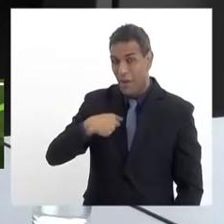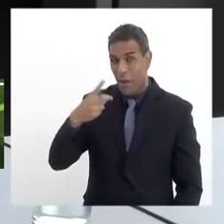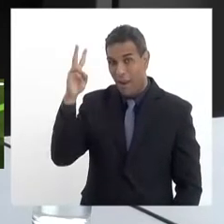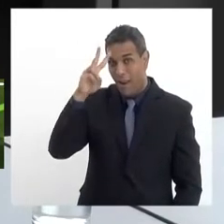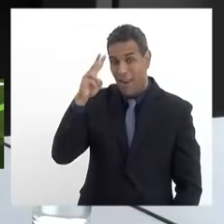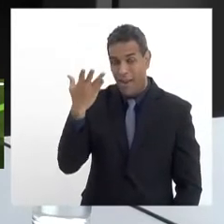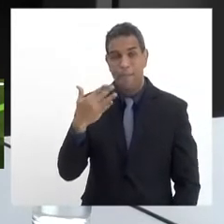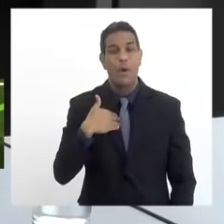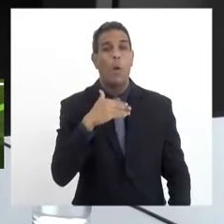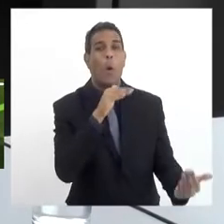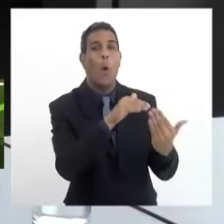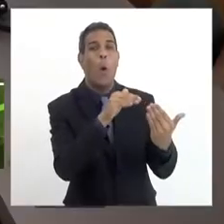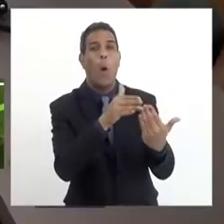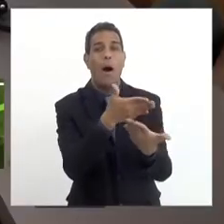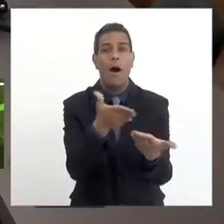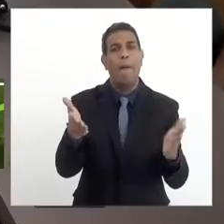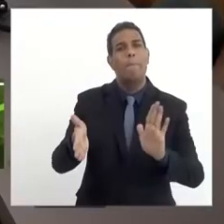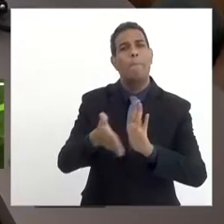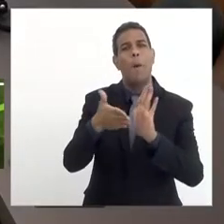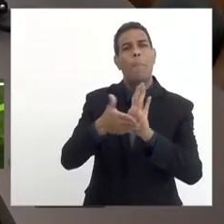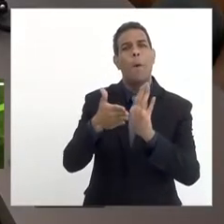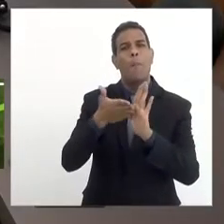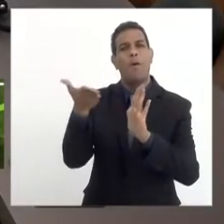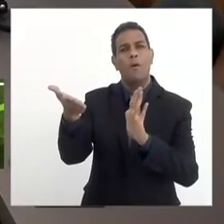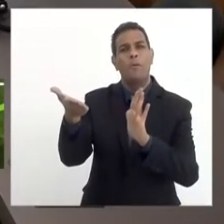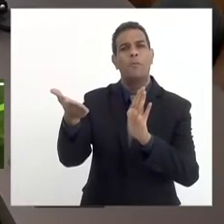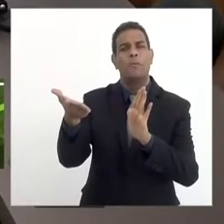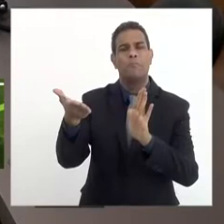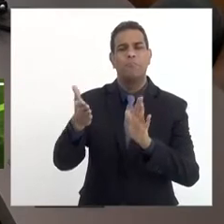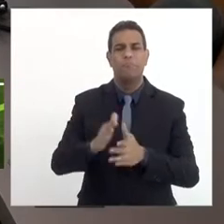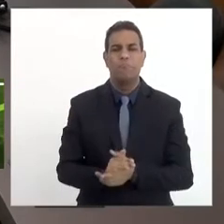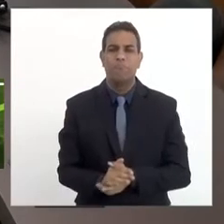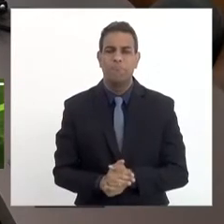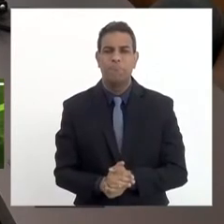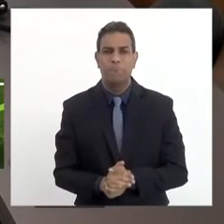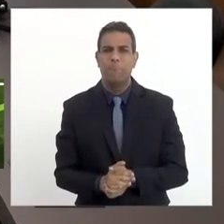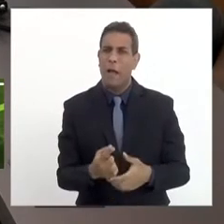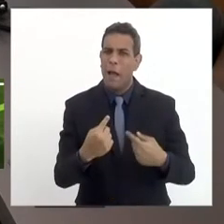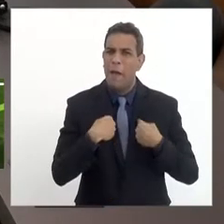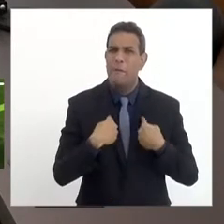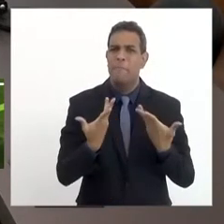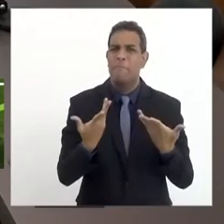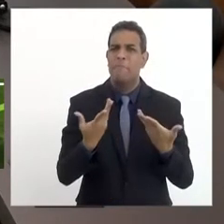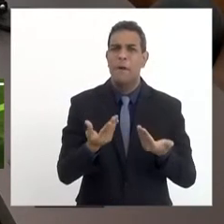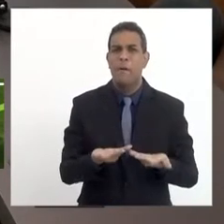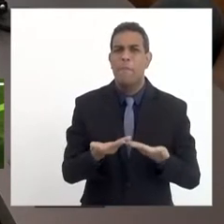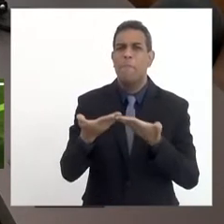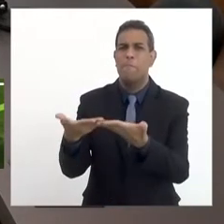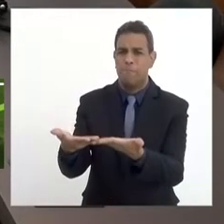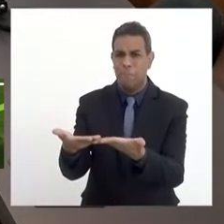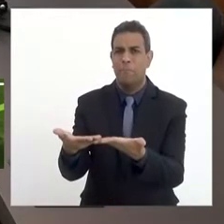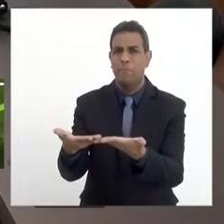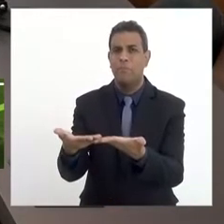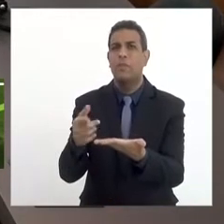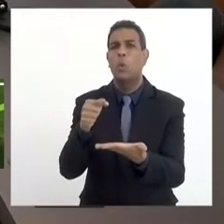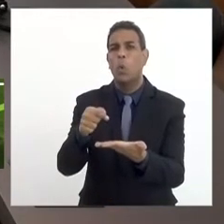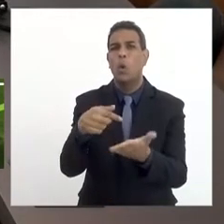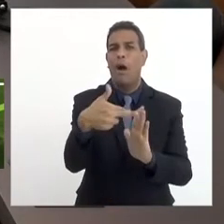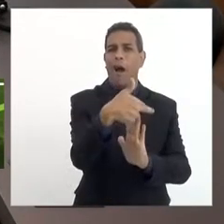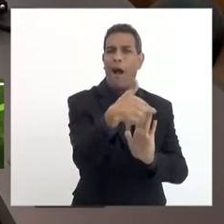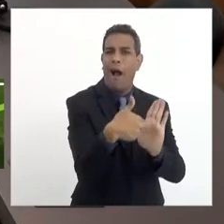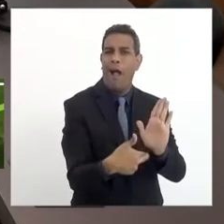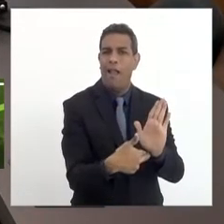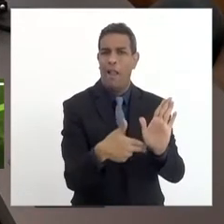Eu concordo. Eu queria propor aqui, o deputado Marcos não está presente, mas eu quero encaminhar que eu vou puxar a relatoria para